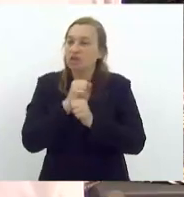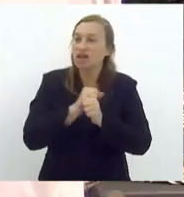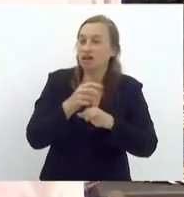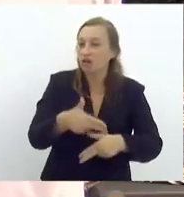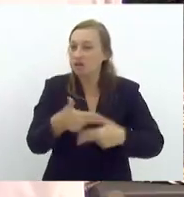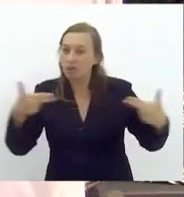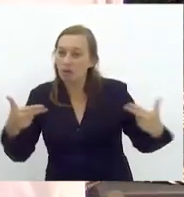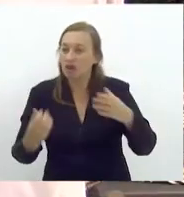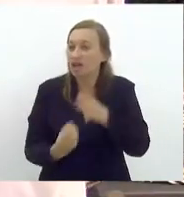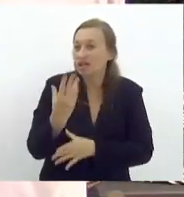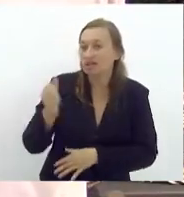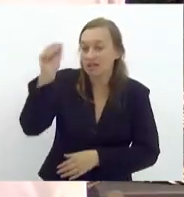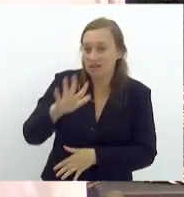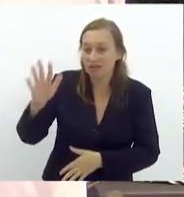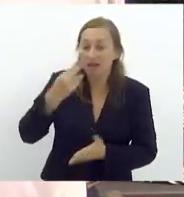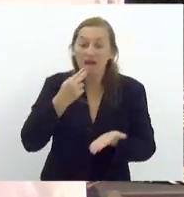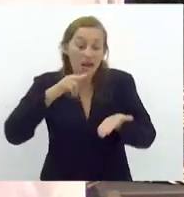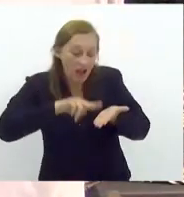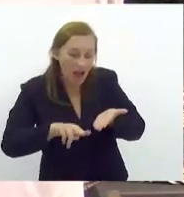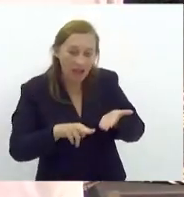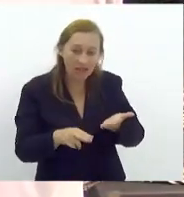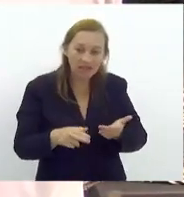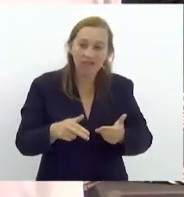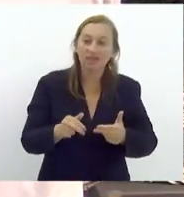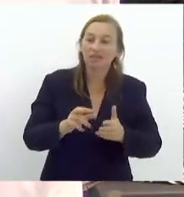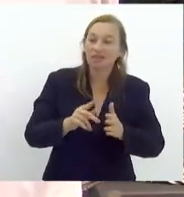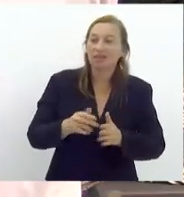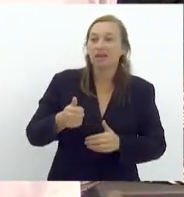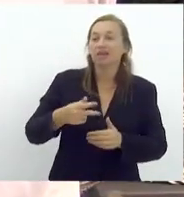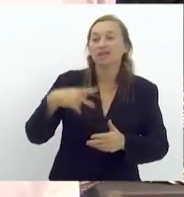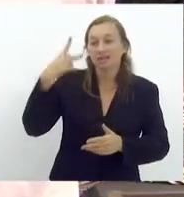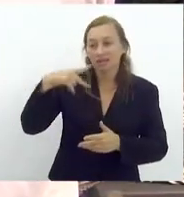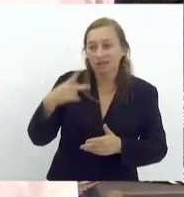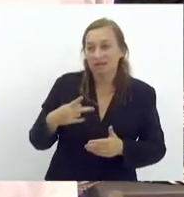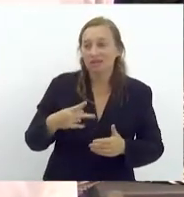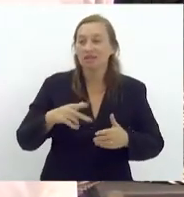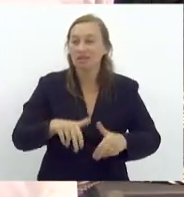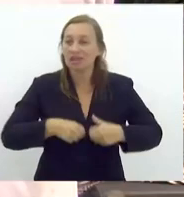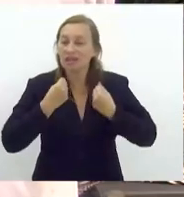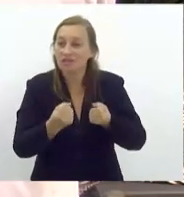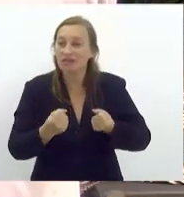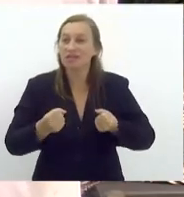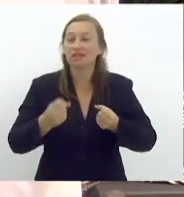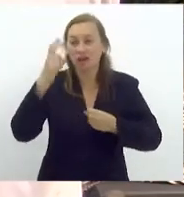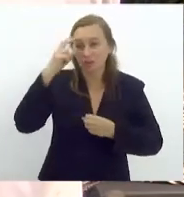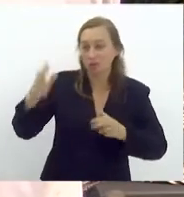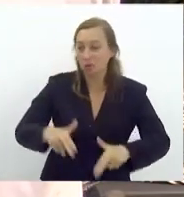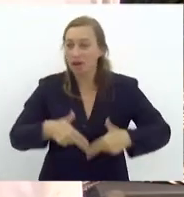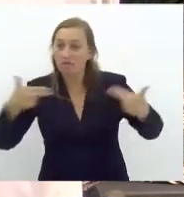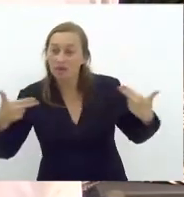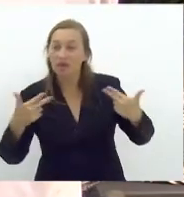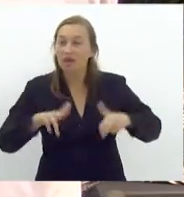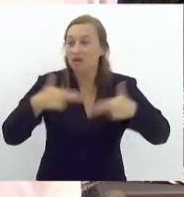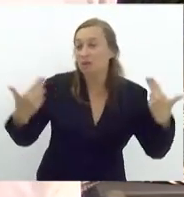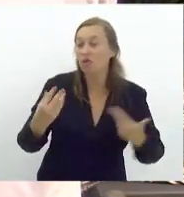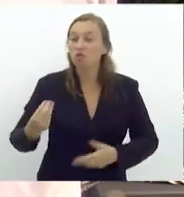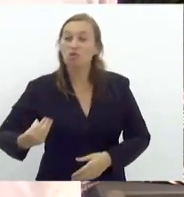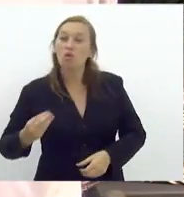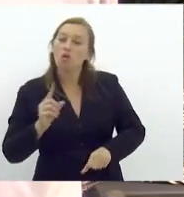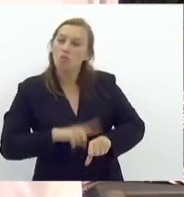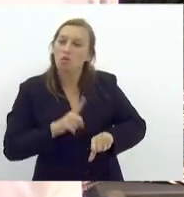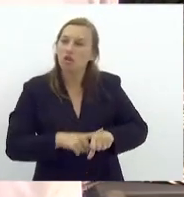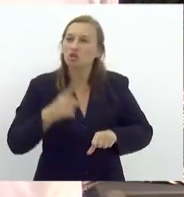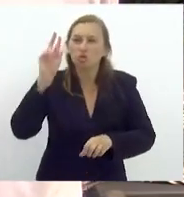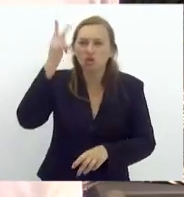Nacional carta de intenções da frente parlamentar em defesa da cultura hip hop o Hip Hop está vivendo um momento histórico